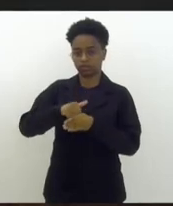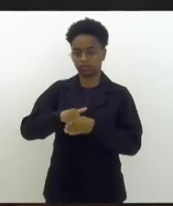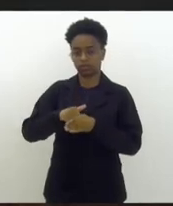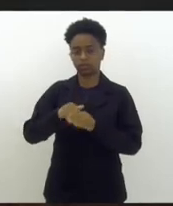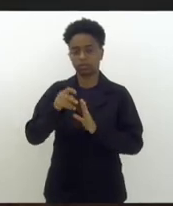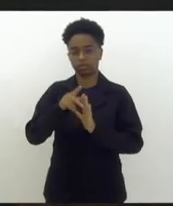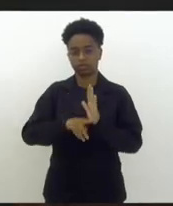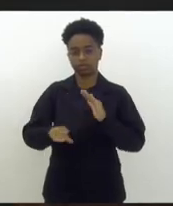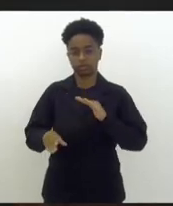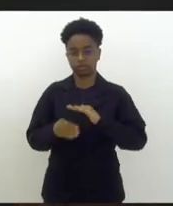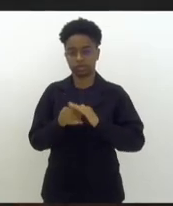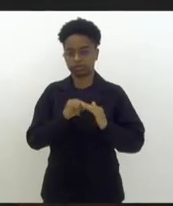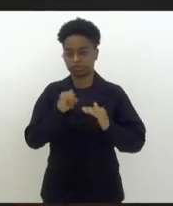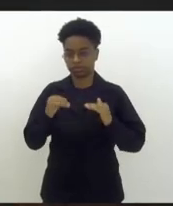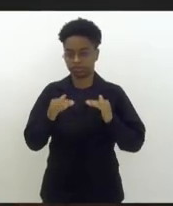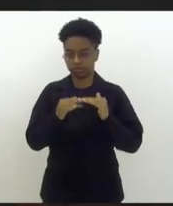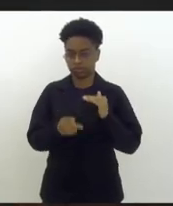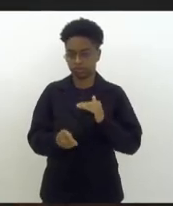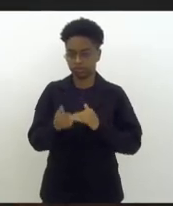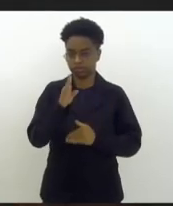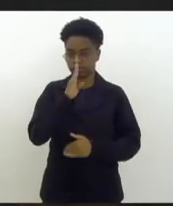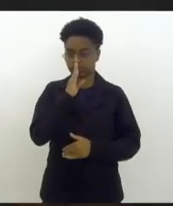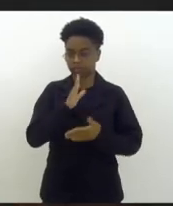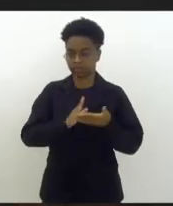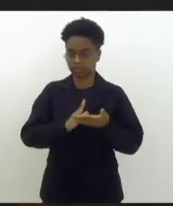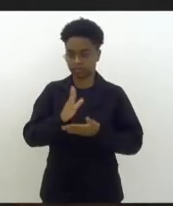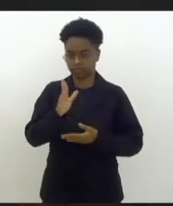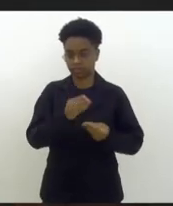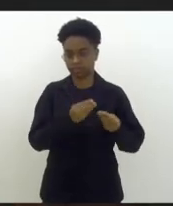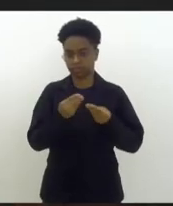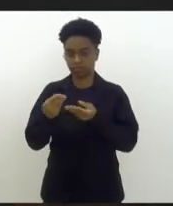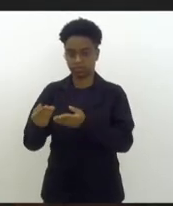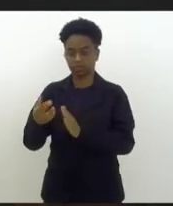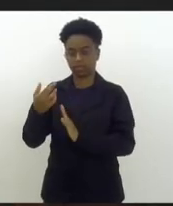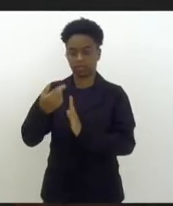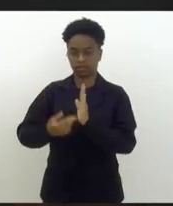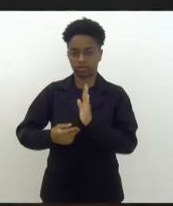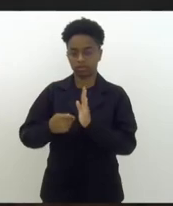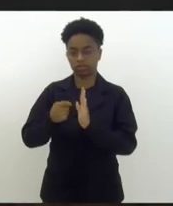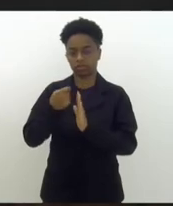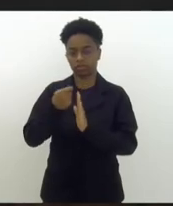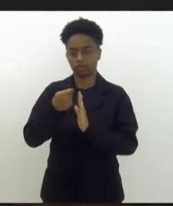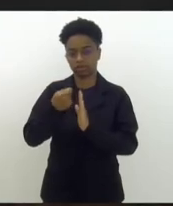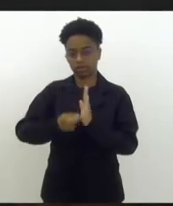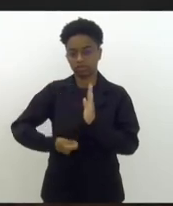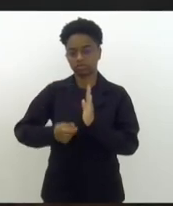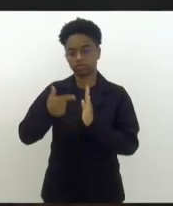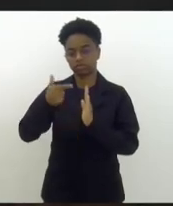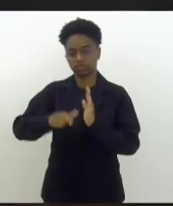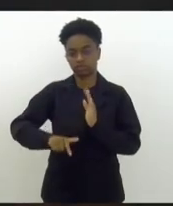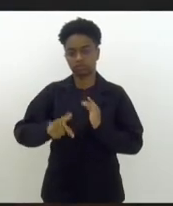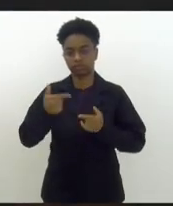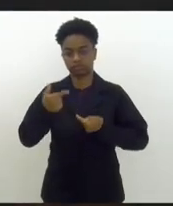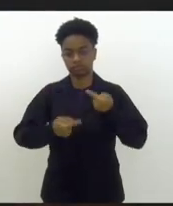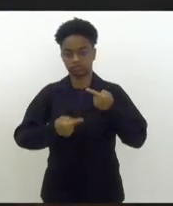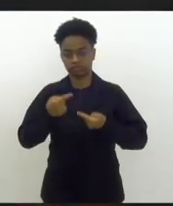assim emendados senhores que a própria Manias Como estão aprovado vai a redação do vencido para segunda discussão